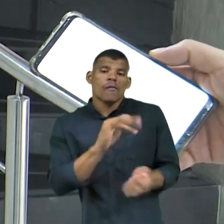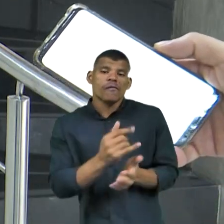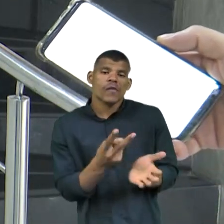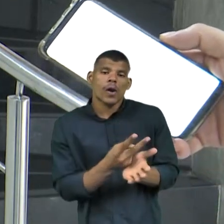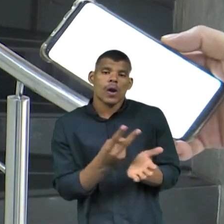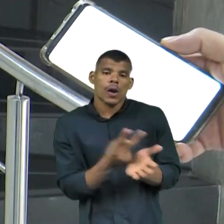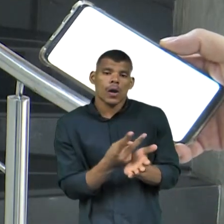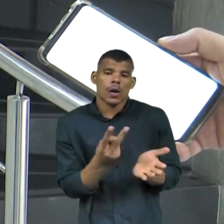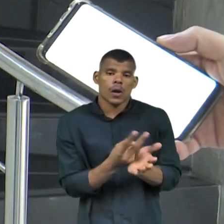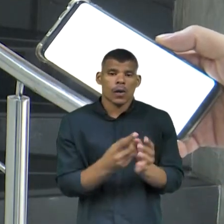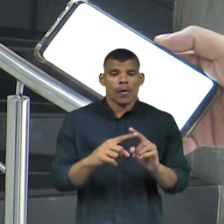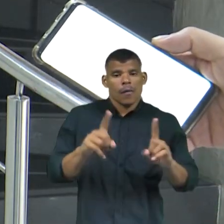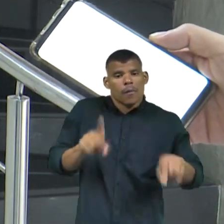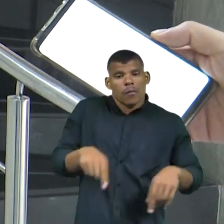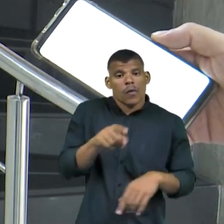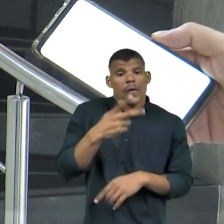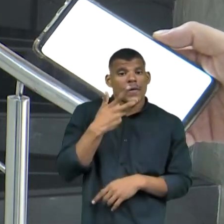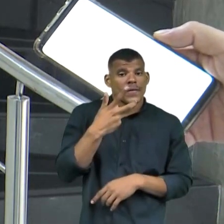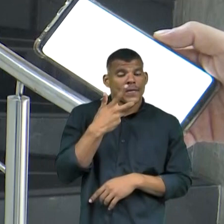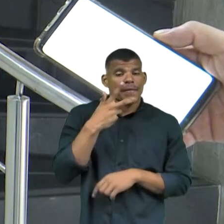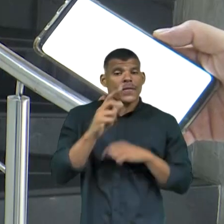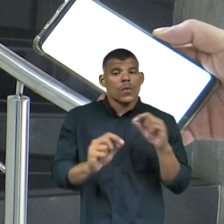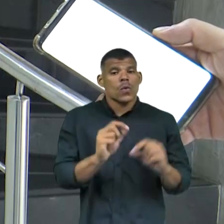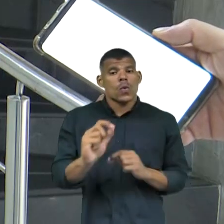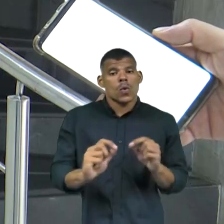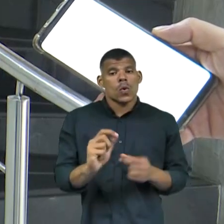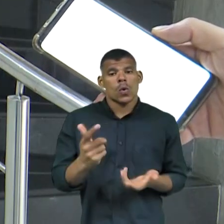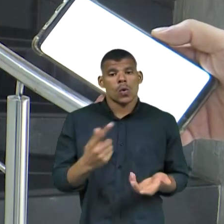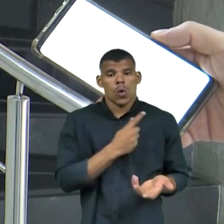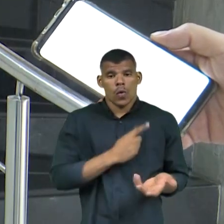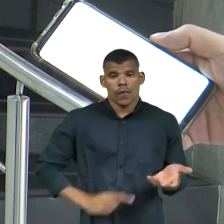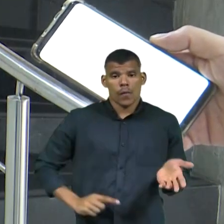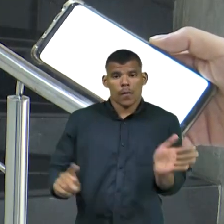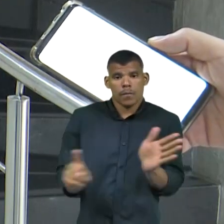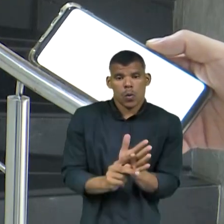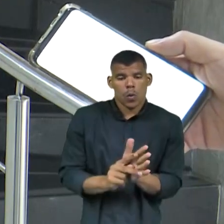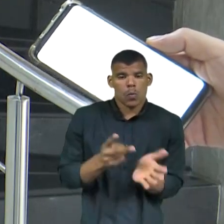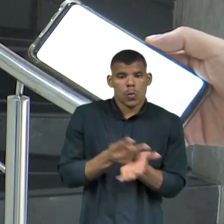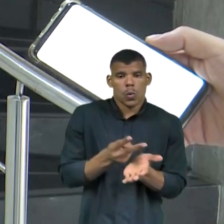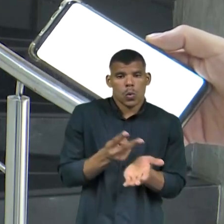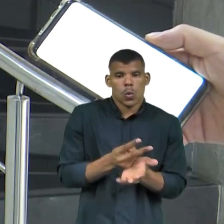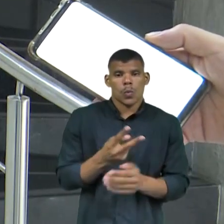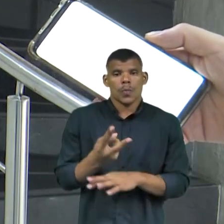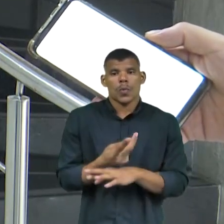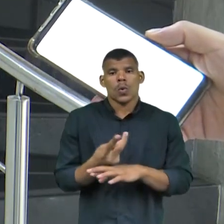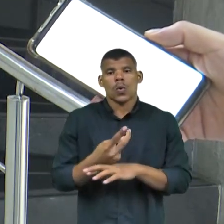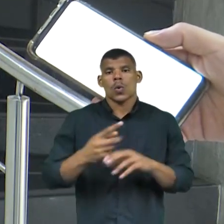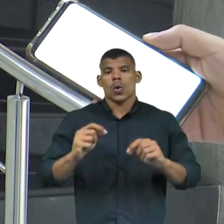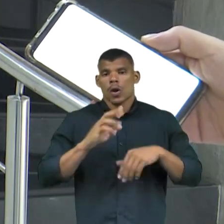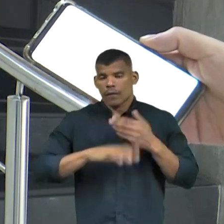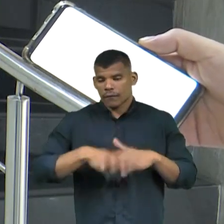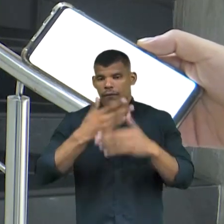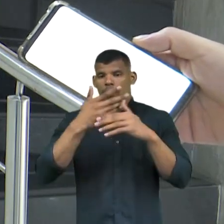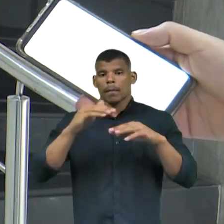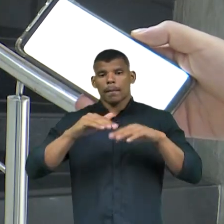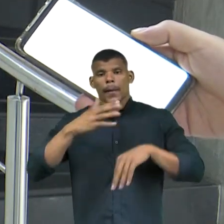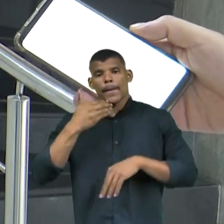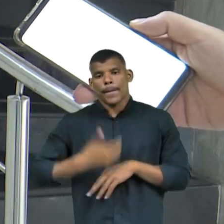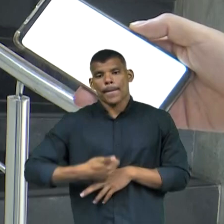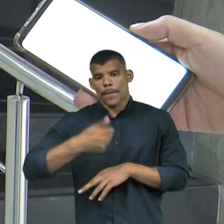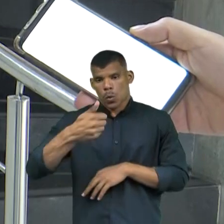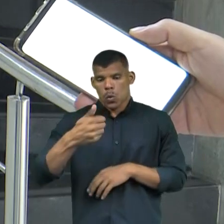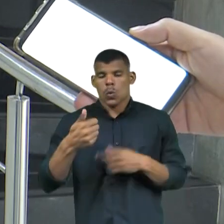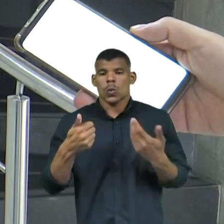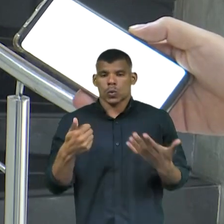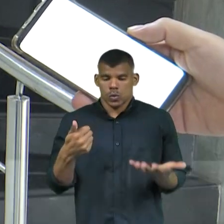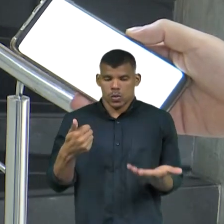projeto, ele mesmo se coloca como um governo de continuidade e, obviamente, buscando mais avanços, né? Melhorando aquilo que precisa